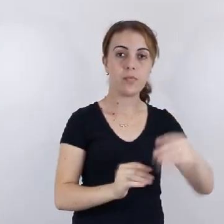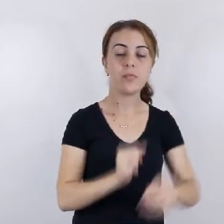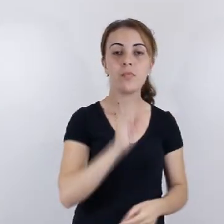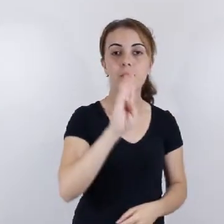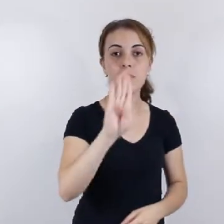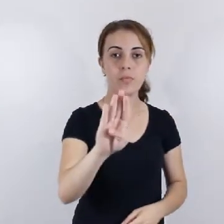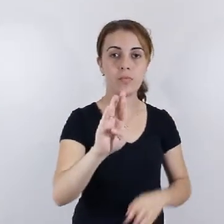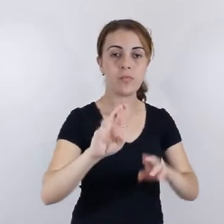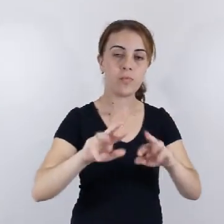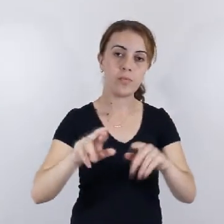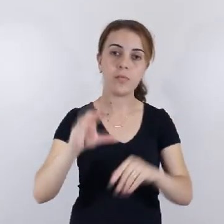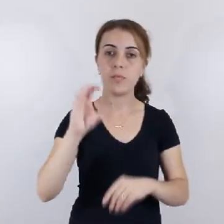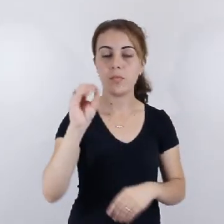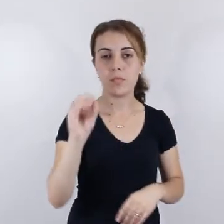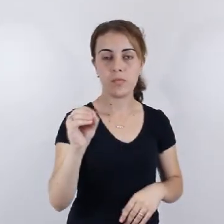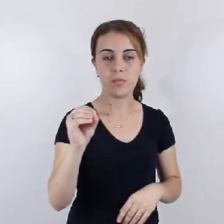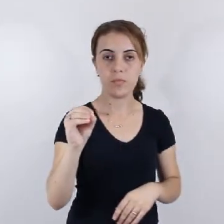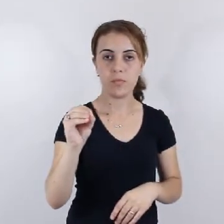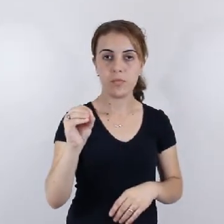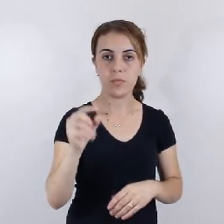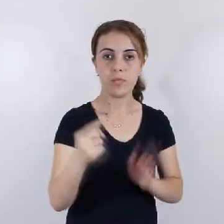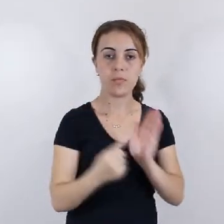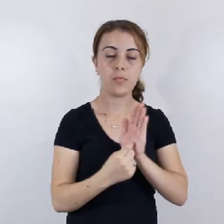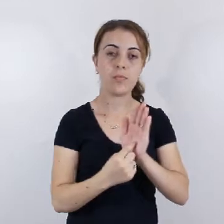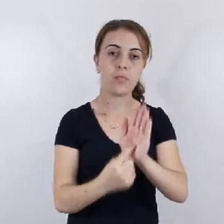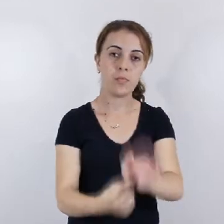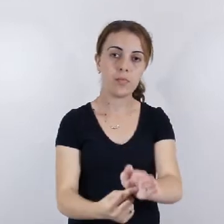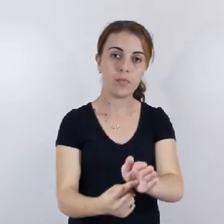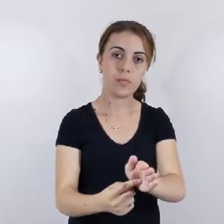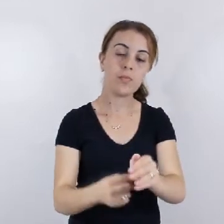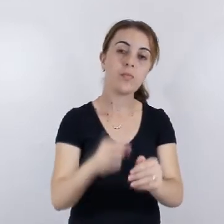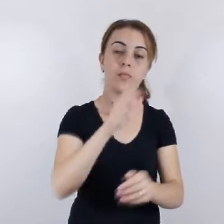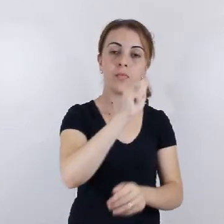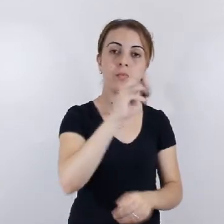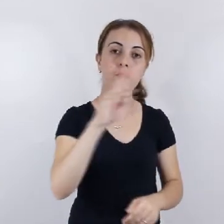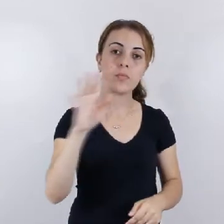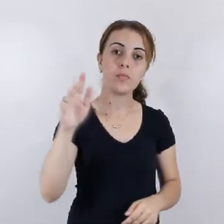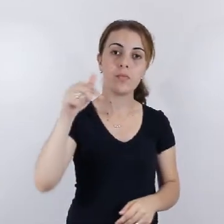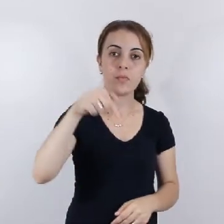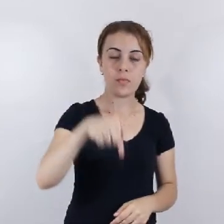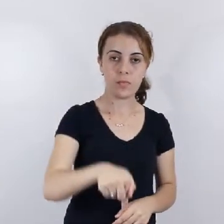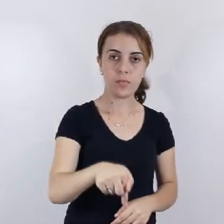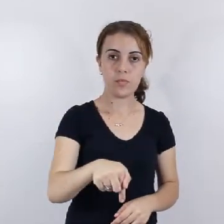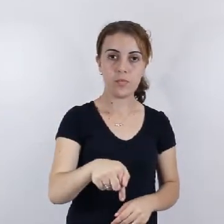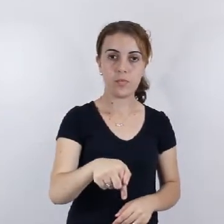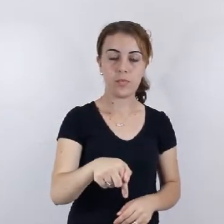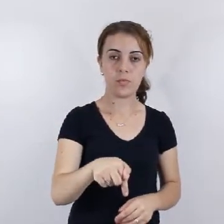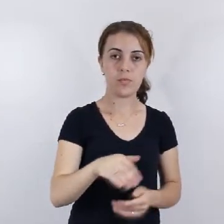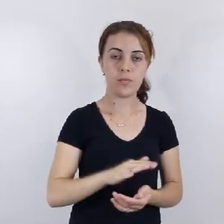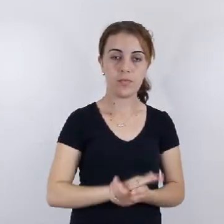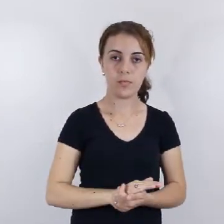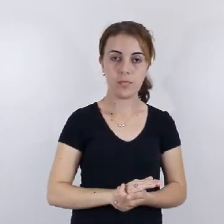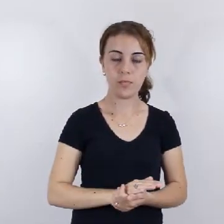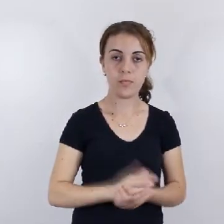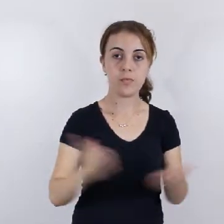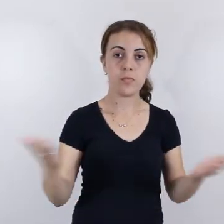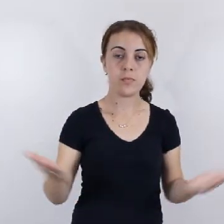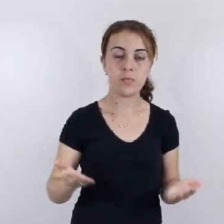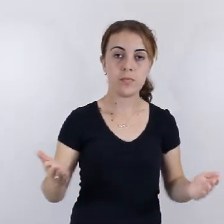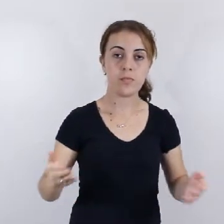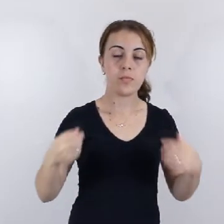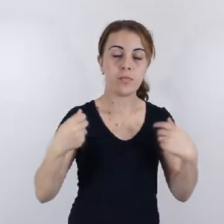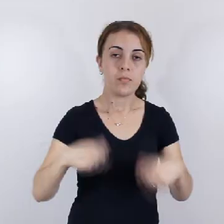uma fração A sobre B com B diferente de zero. E esse conjunto é representado pela letra Q.